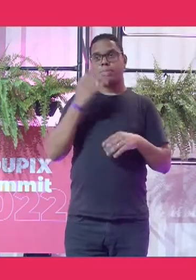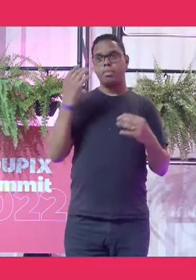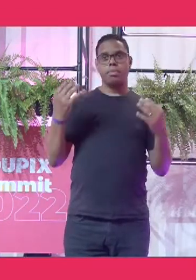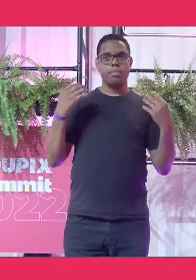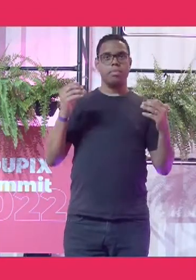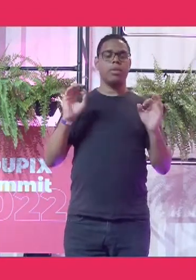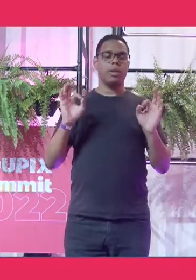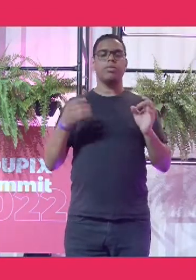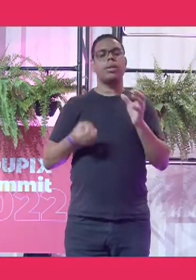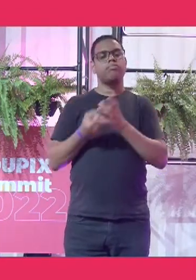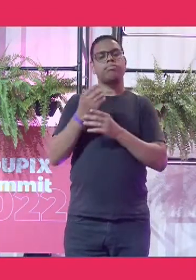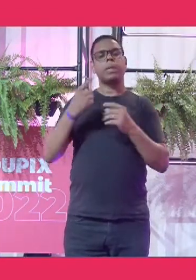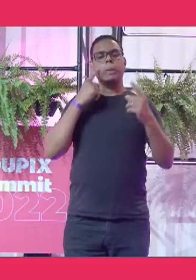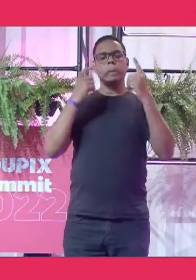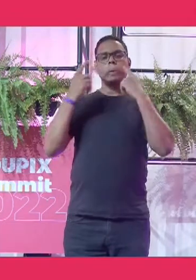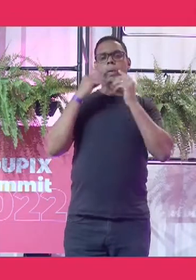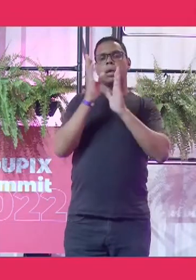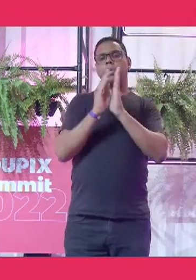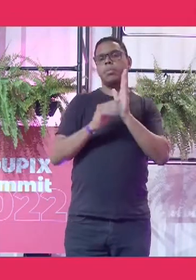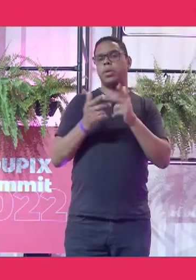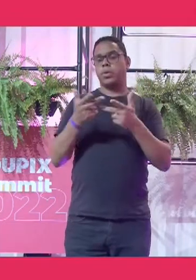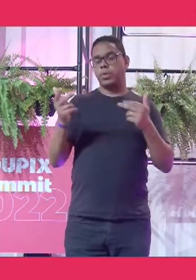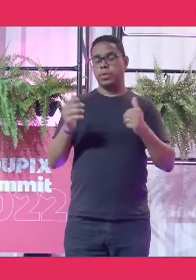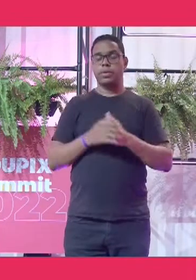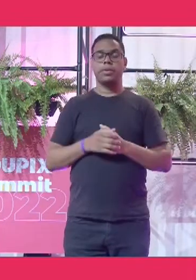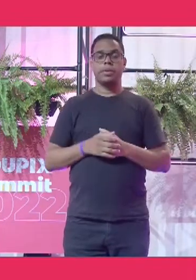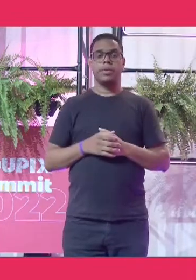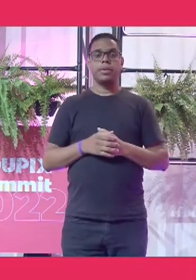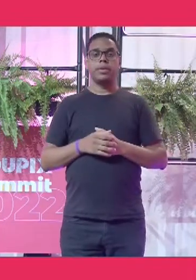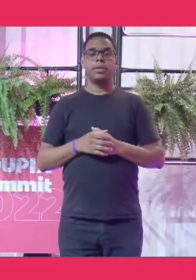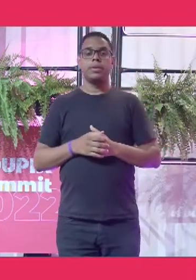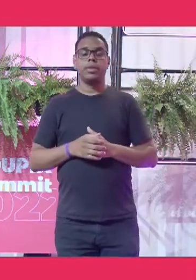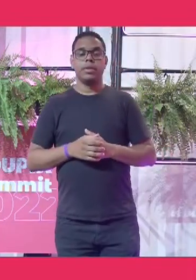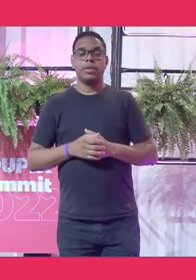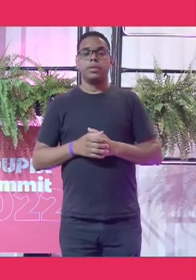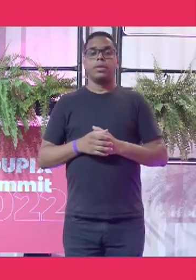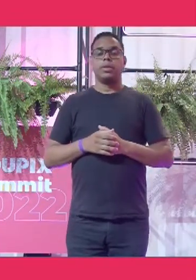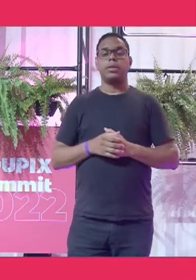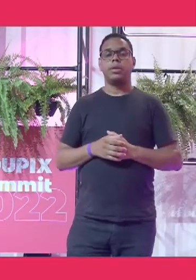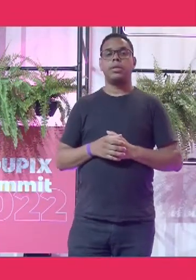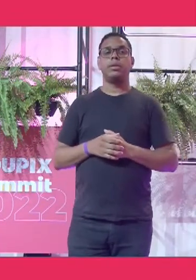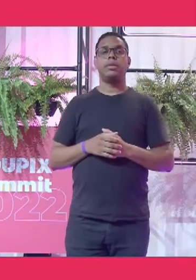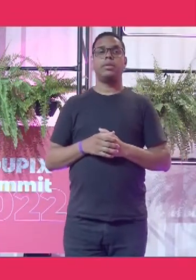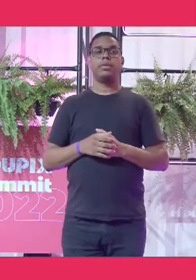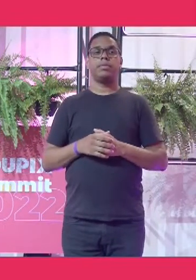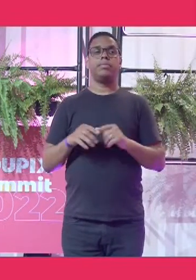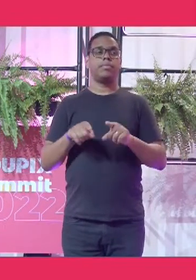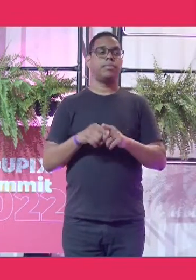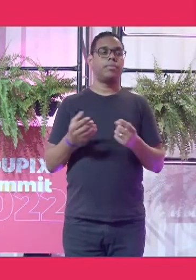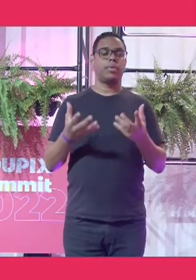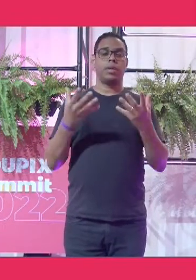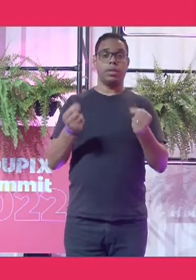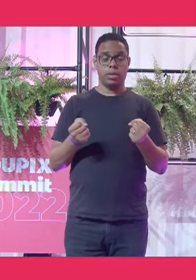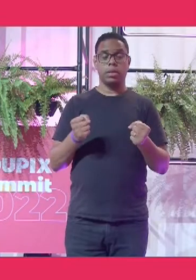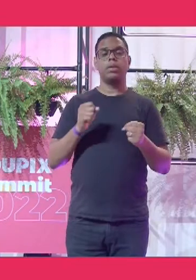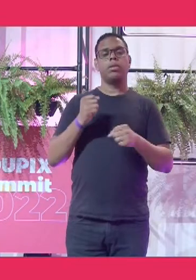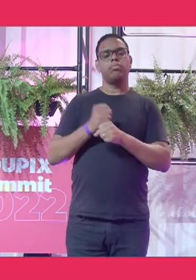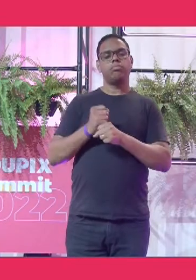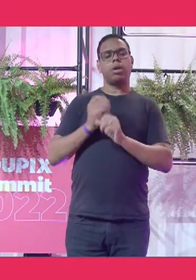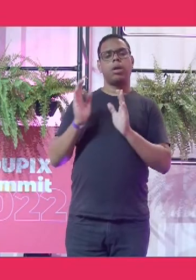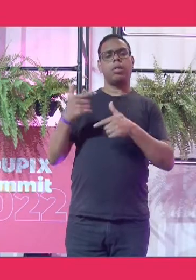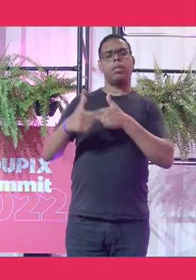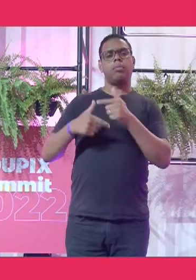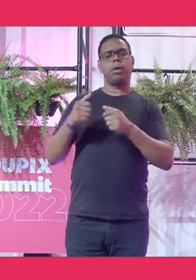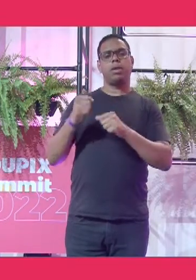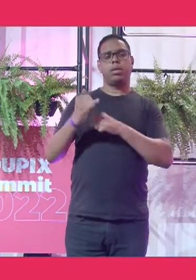olhando e aí você pode criar outras coisas. Muito bom. Não, e aceitar isso, né? Você há tantos anos na internet